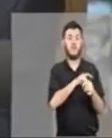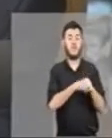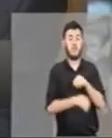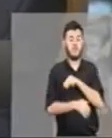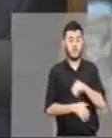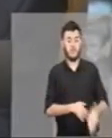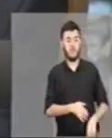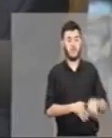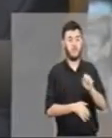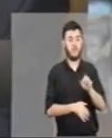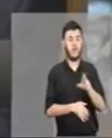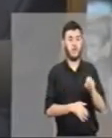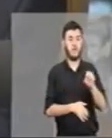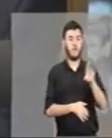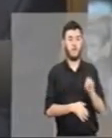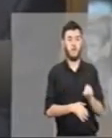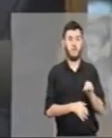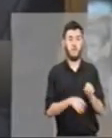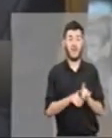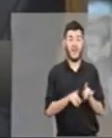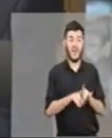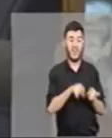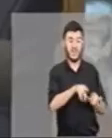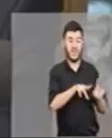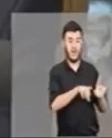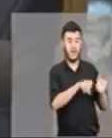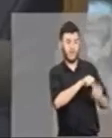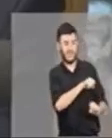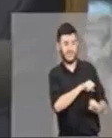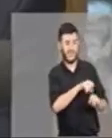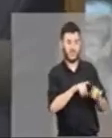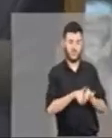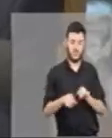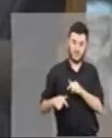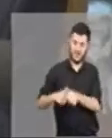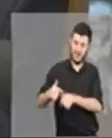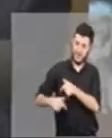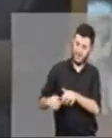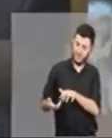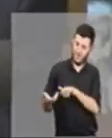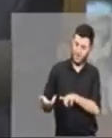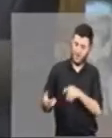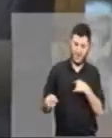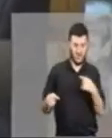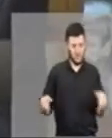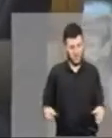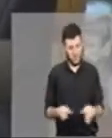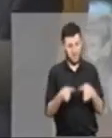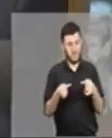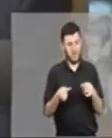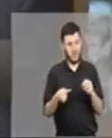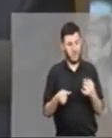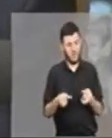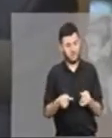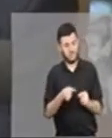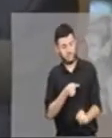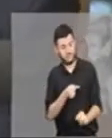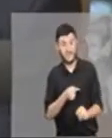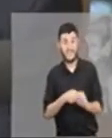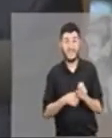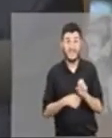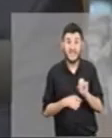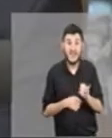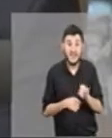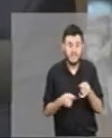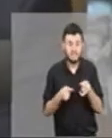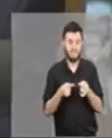conexão daquele delito com o desempenho da função congressual. E em não havendo, é claro,